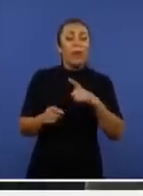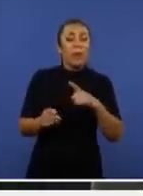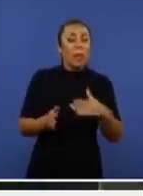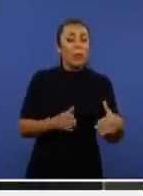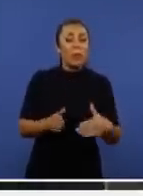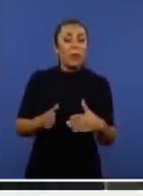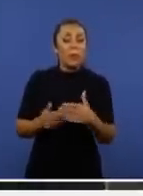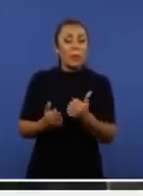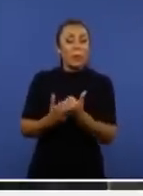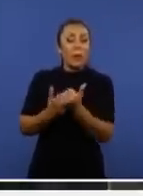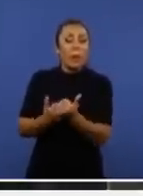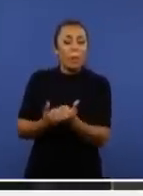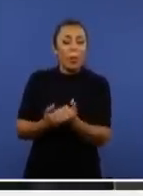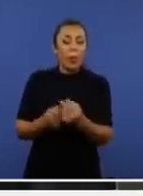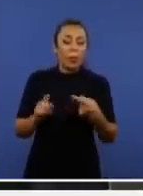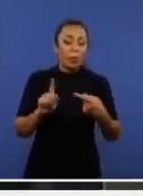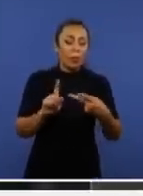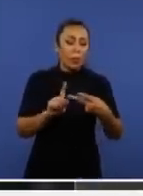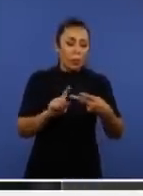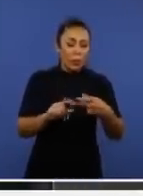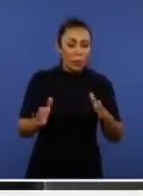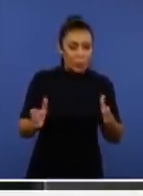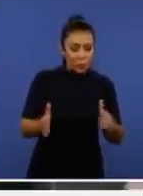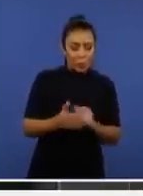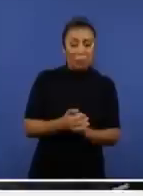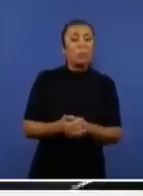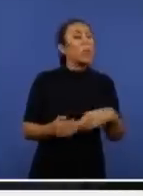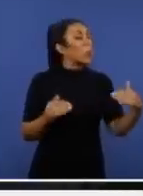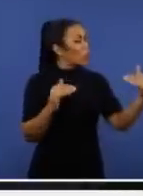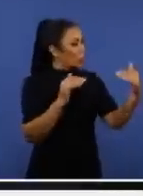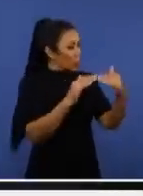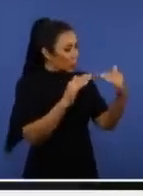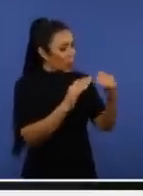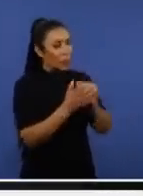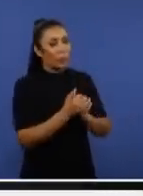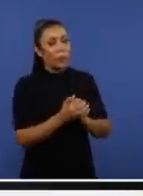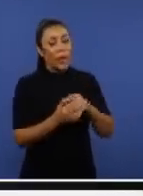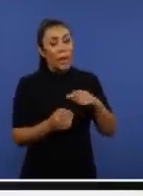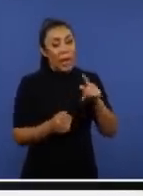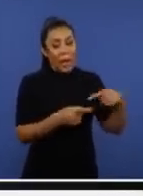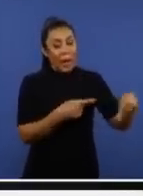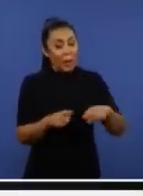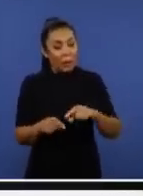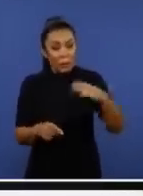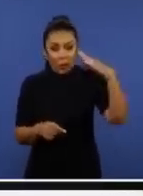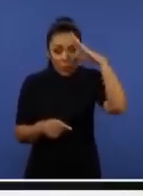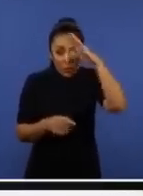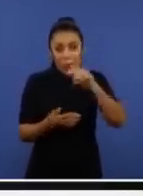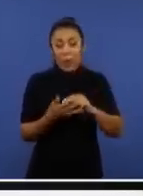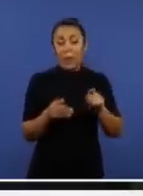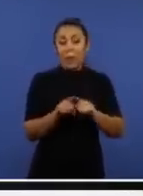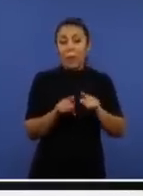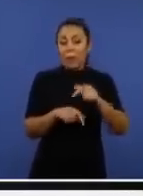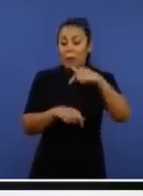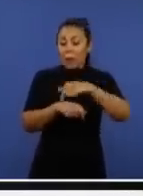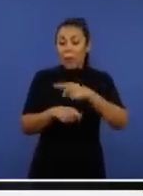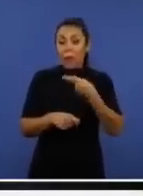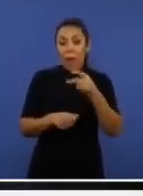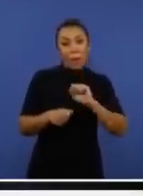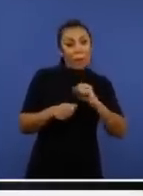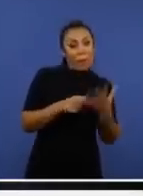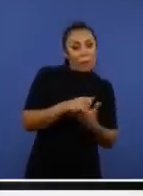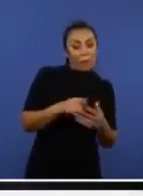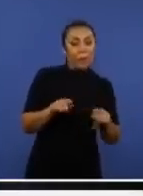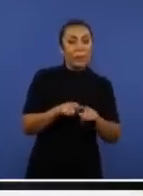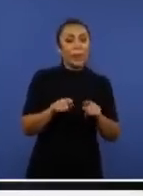o apoio dela a ele no segundo turno. Concordo, sim. Acho que ela bateu mais no Bolsonaro. Nessa que o Lula levanta a bola da pandemia e da CPI, ela dá